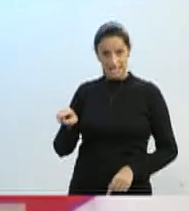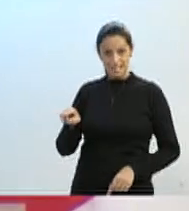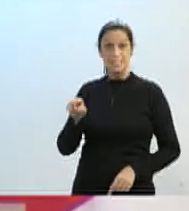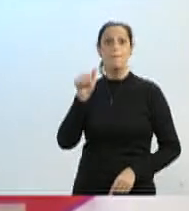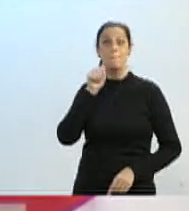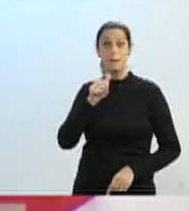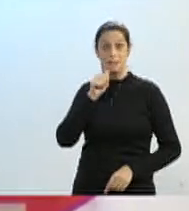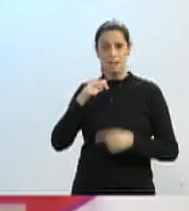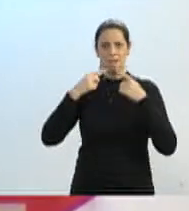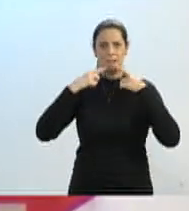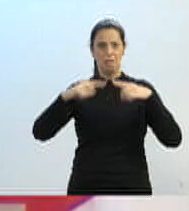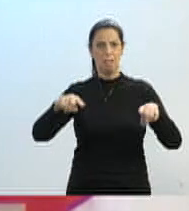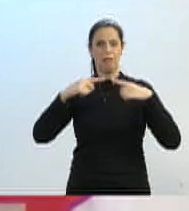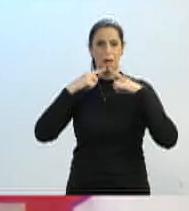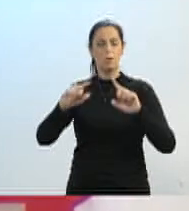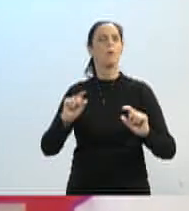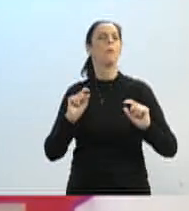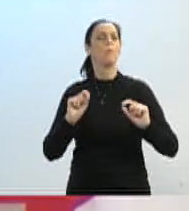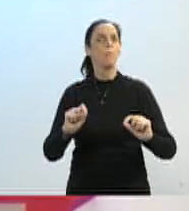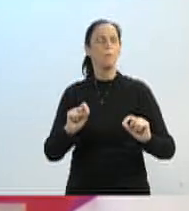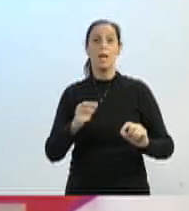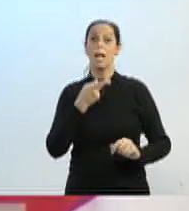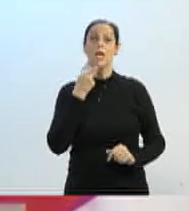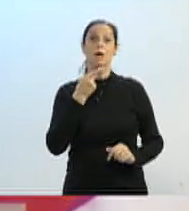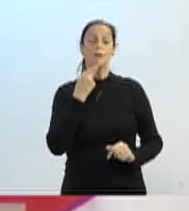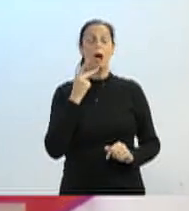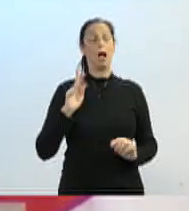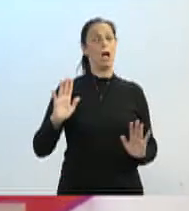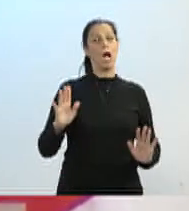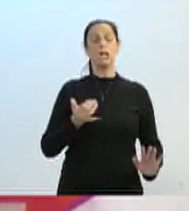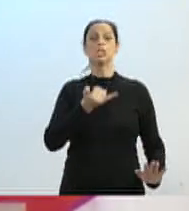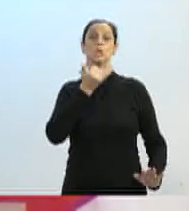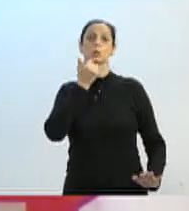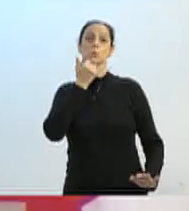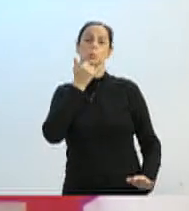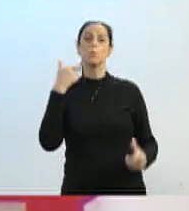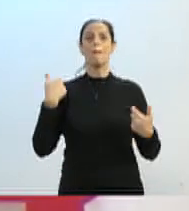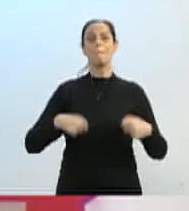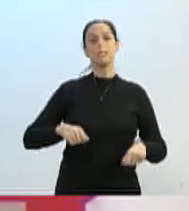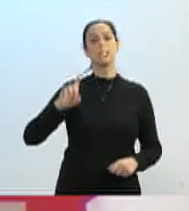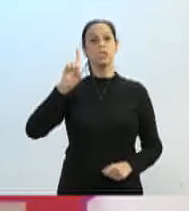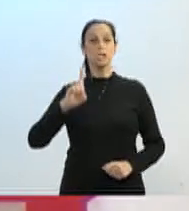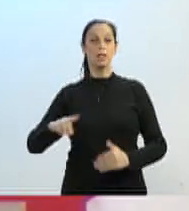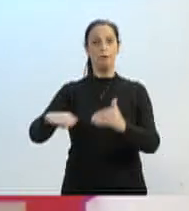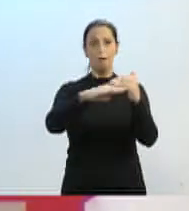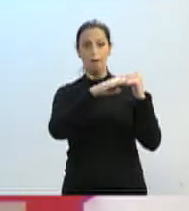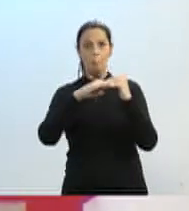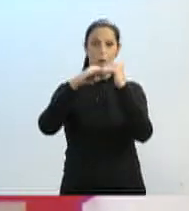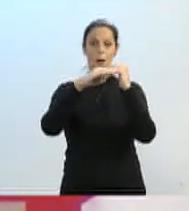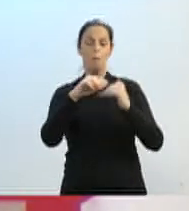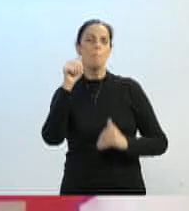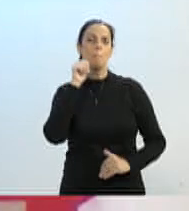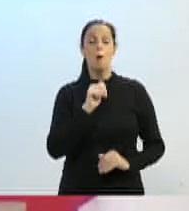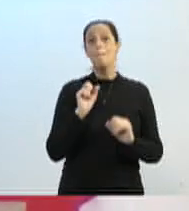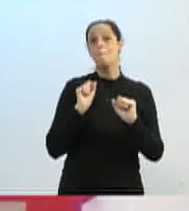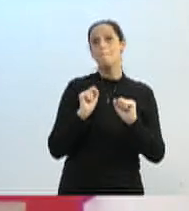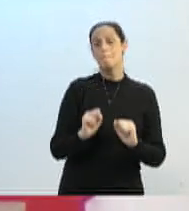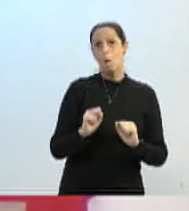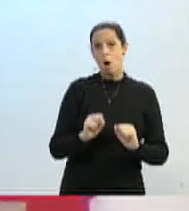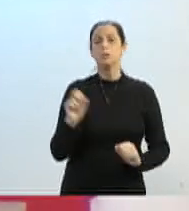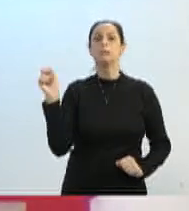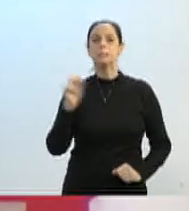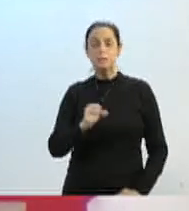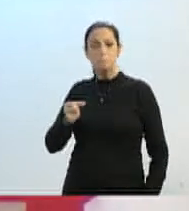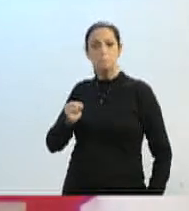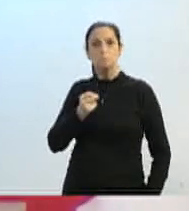a reclamante, ela preza pelos direitos iguais das mulheres e diz que as mulheres podem e devem ocupar seus